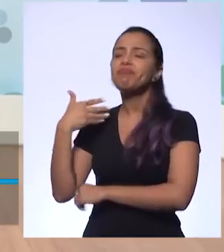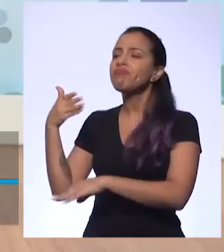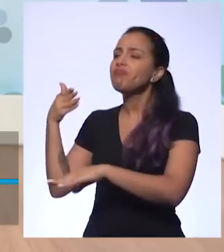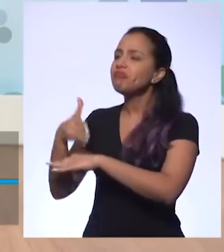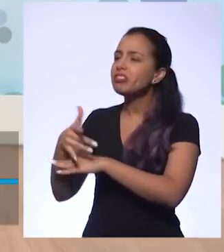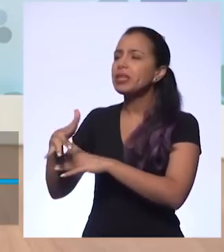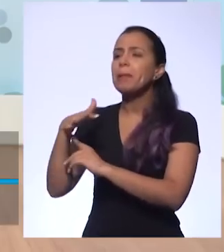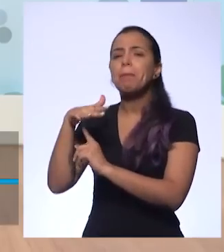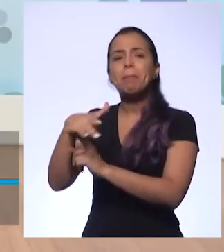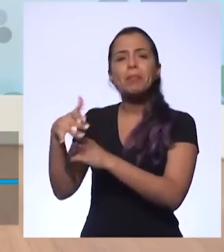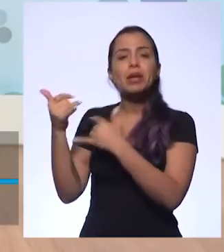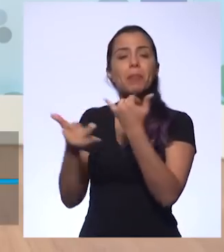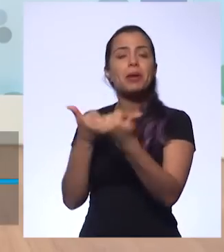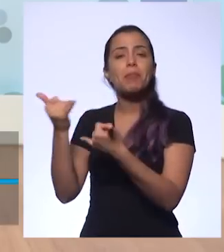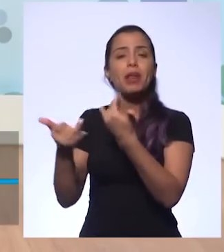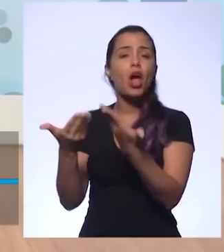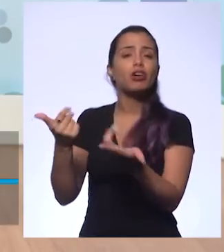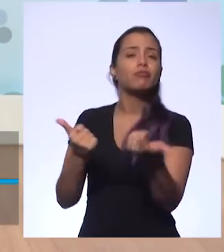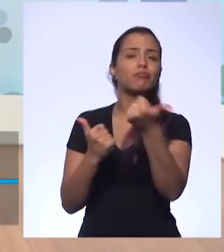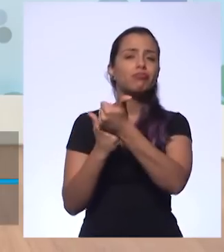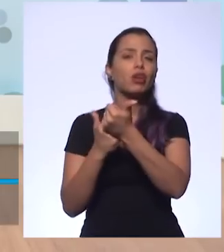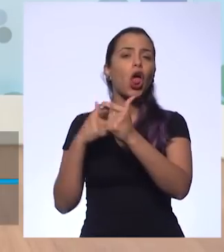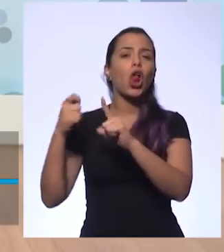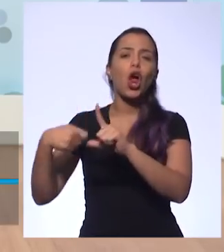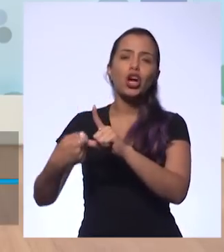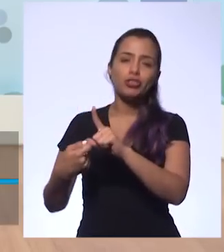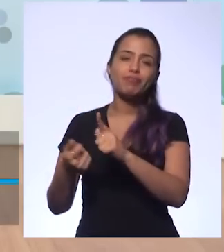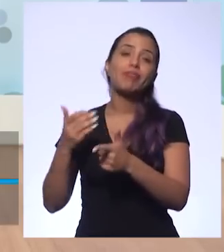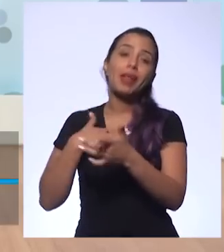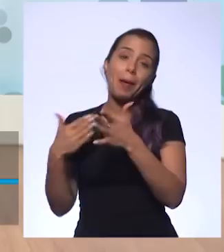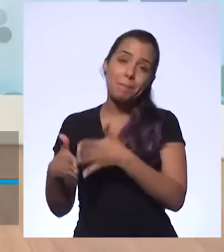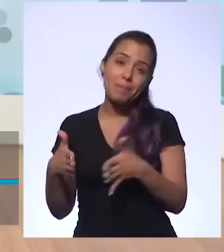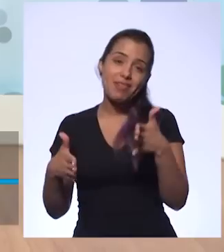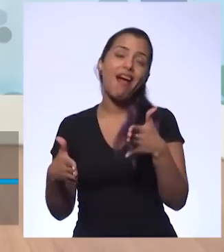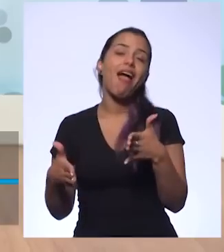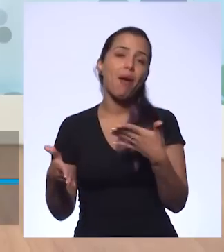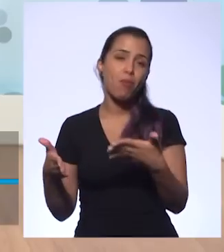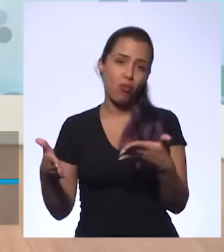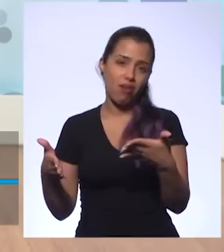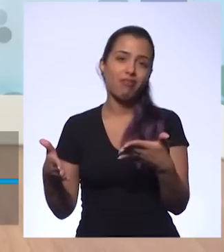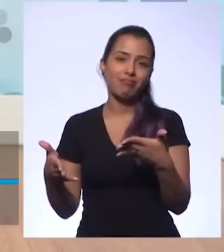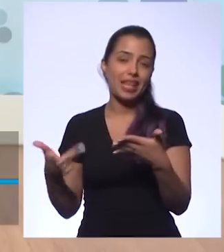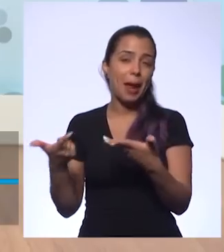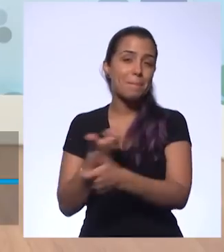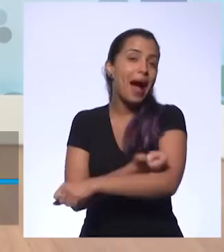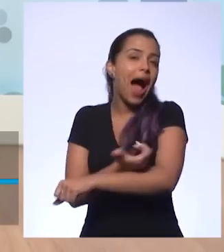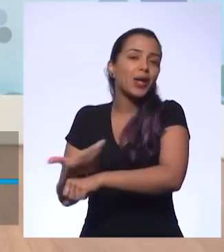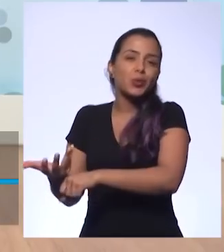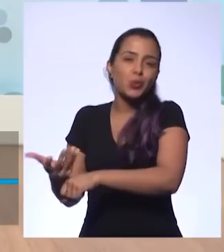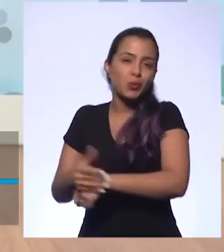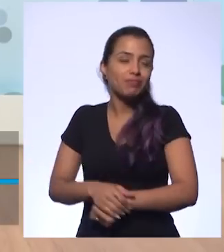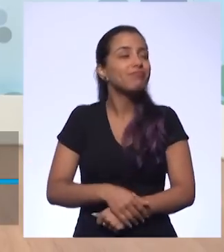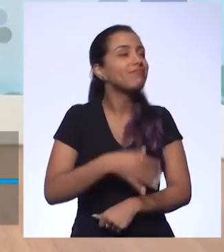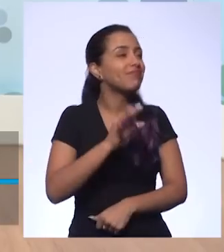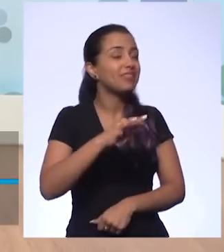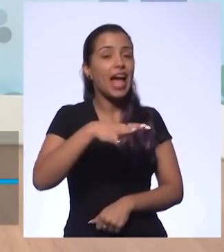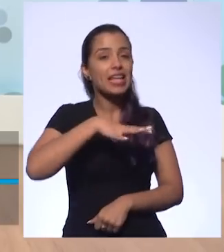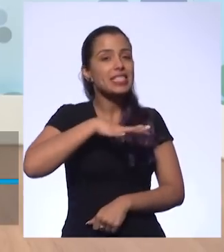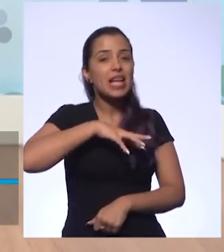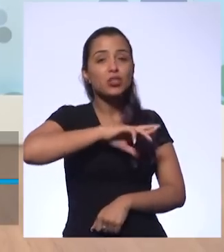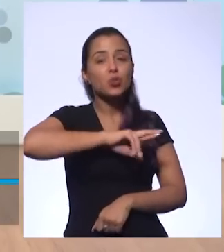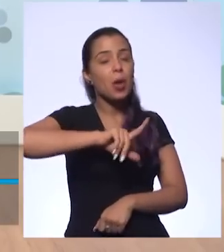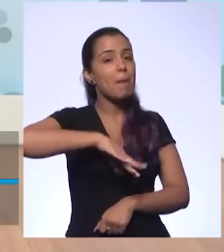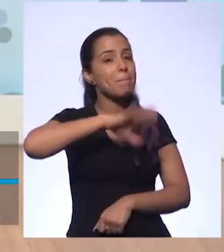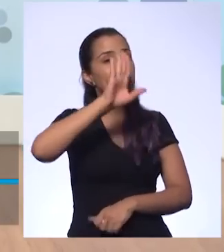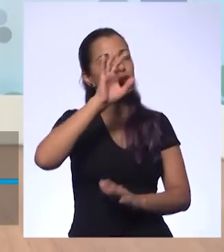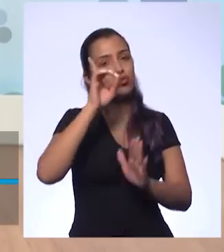lugar. Exatamente isso. Olha, filho, na minha época, isso daqui tudo era mato. Ou seja, a cidade não é mais um direito